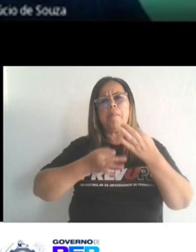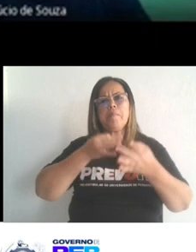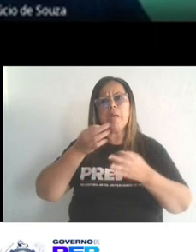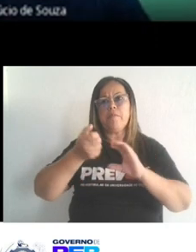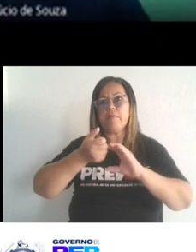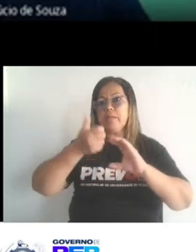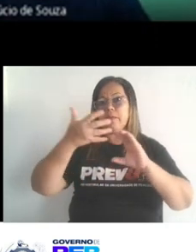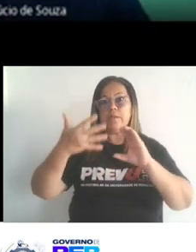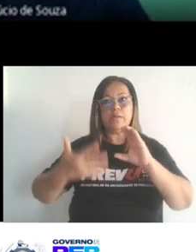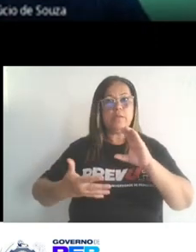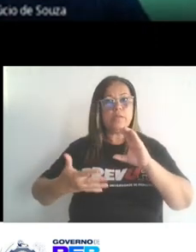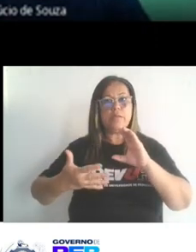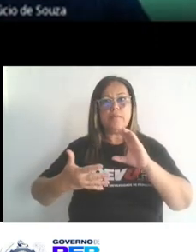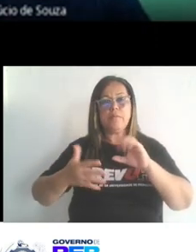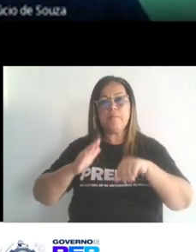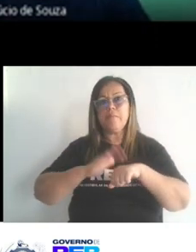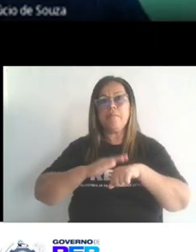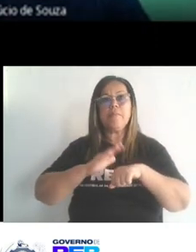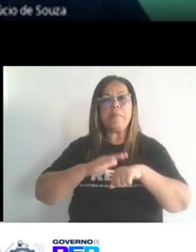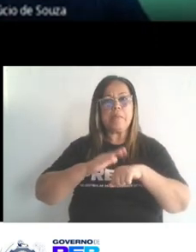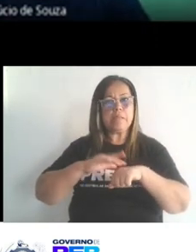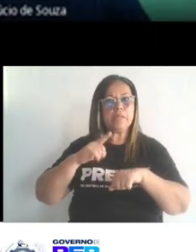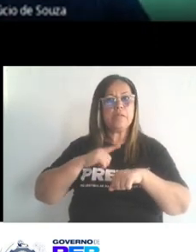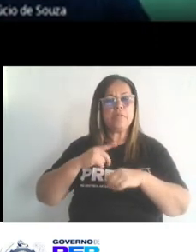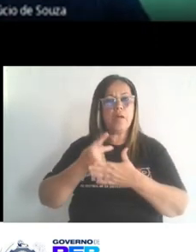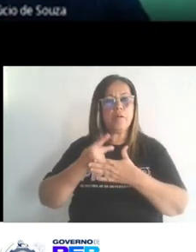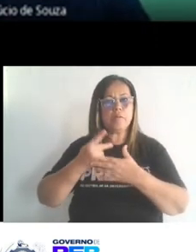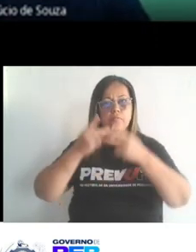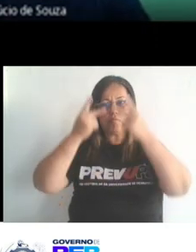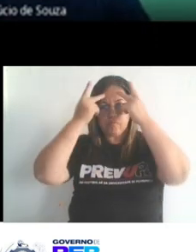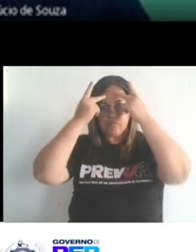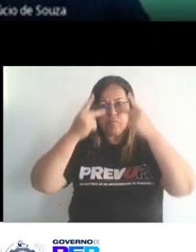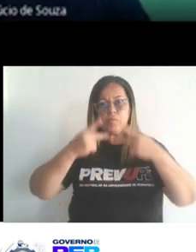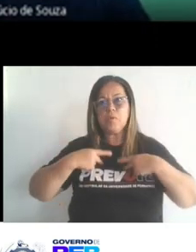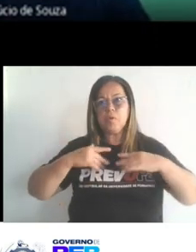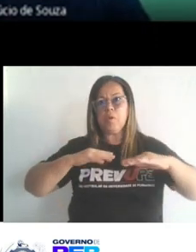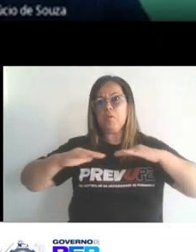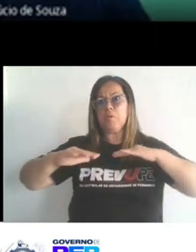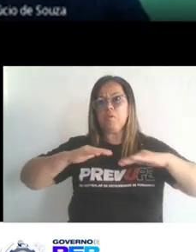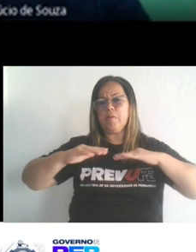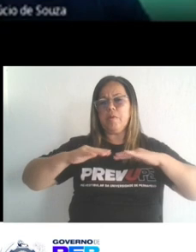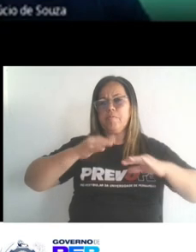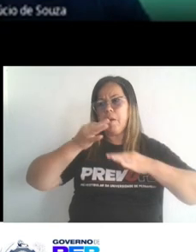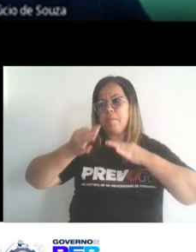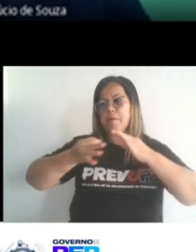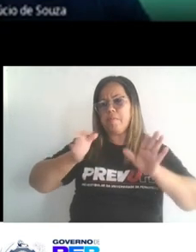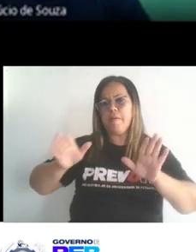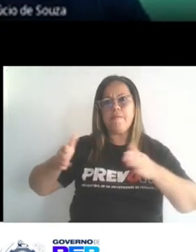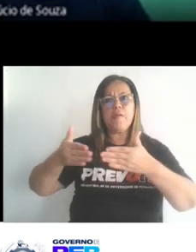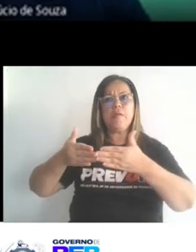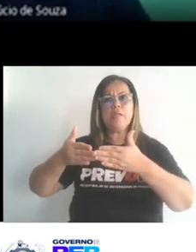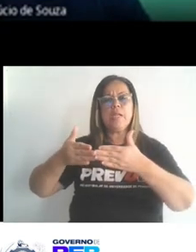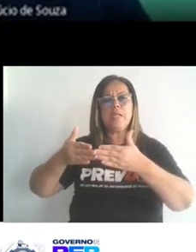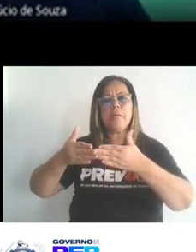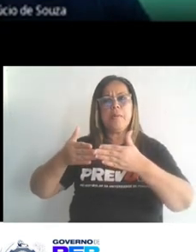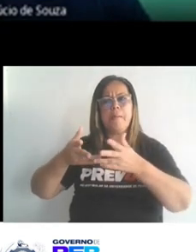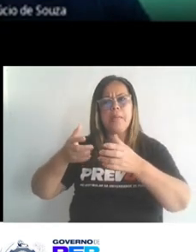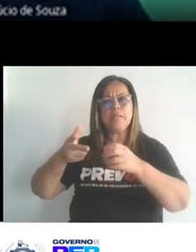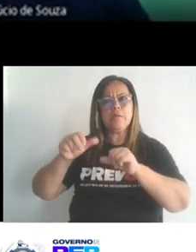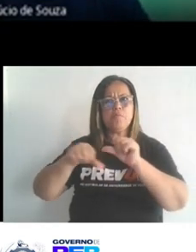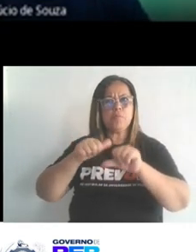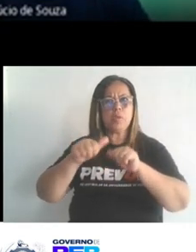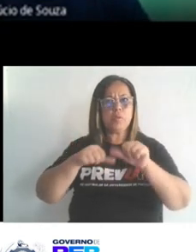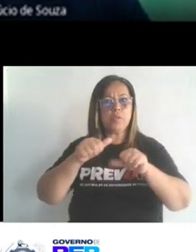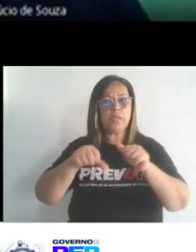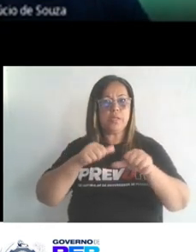mais notáveis do movimento humanista uma atividade crítica voltada para a percepção da mudança para a